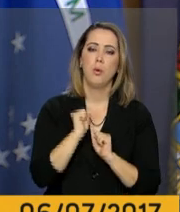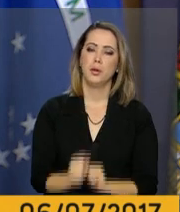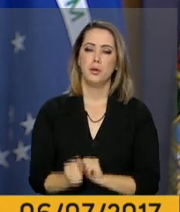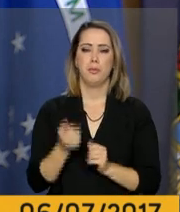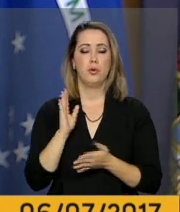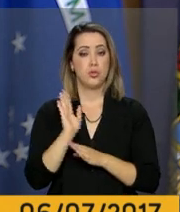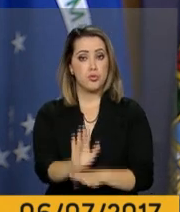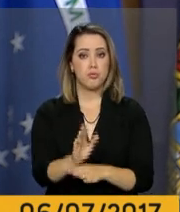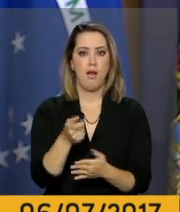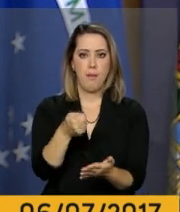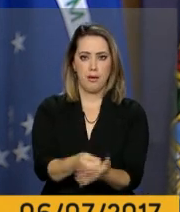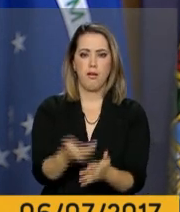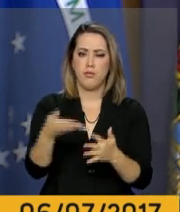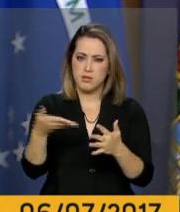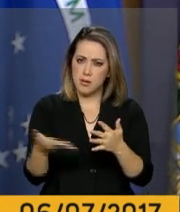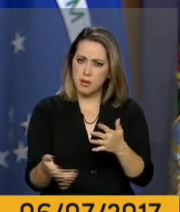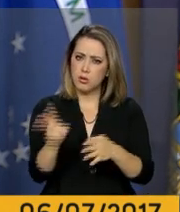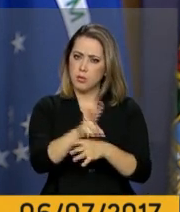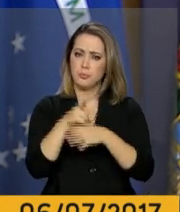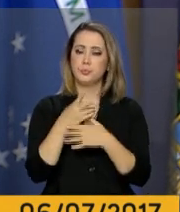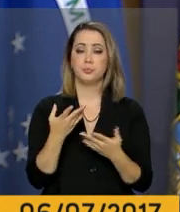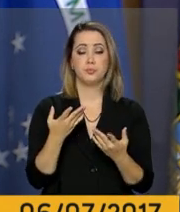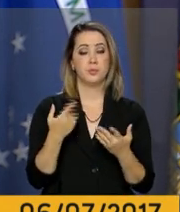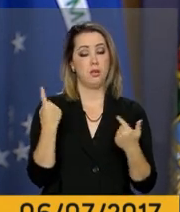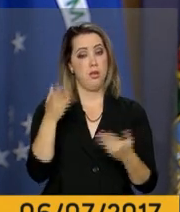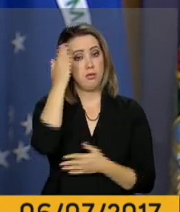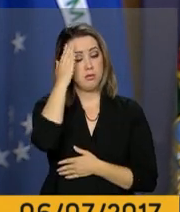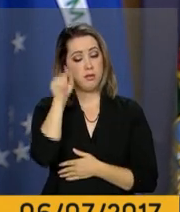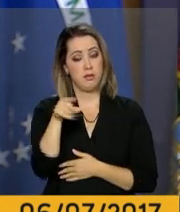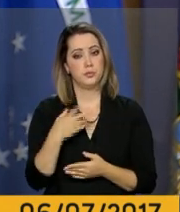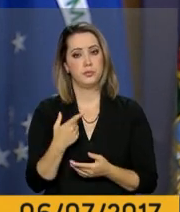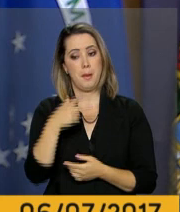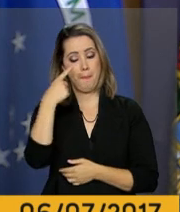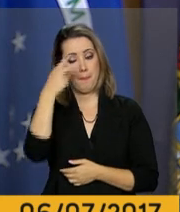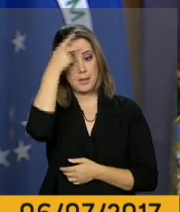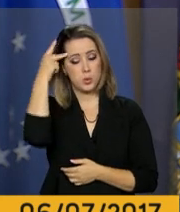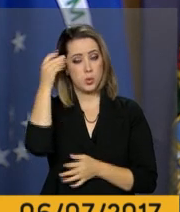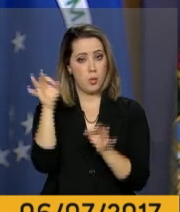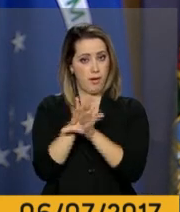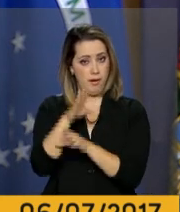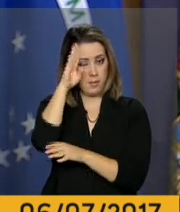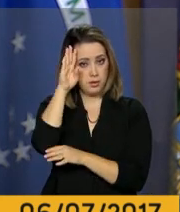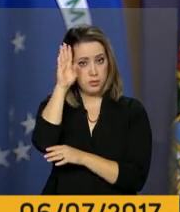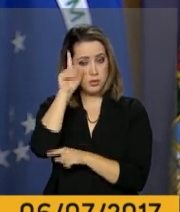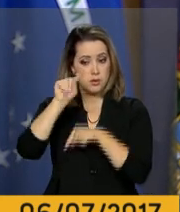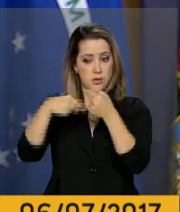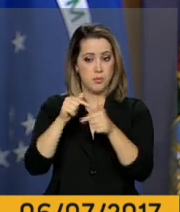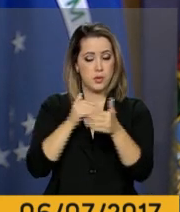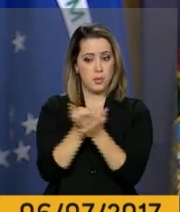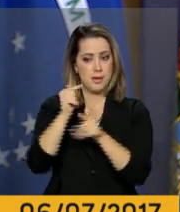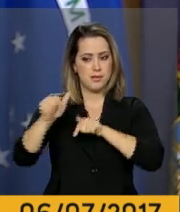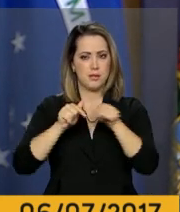colaborar com esta actividade social não sei que saí de lá e quando obtiveram emprego ele começa já